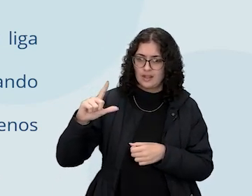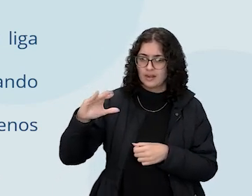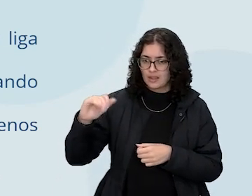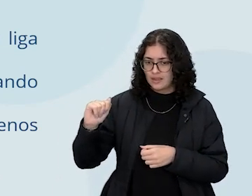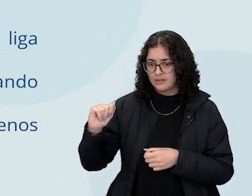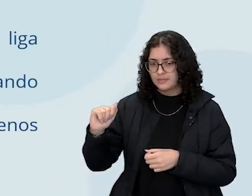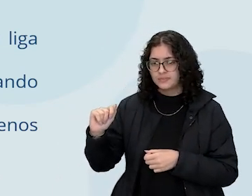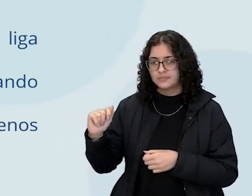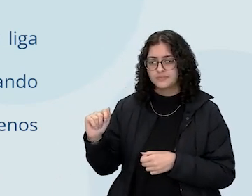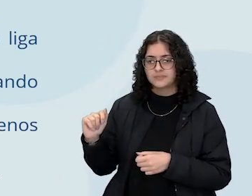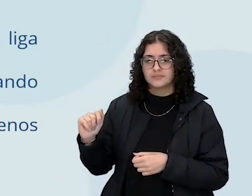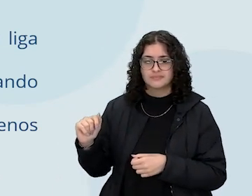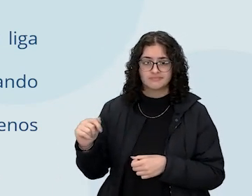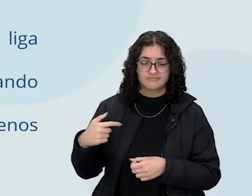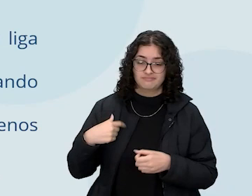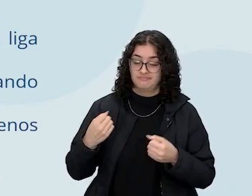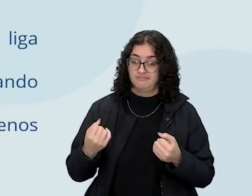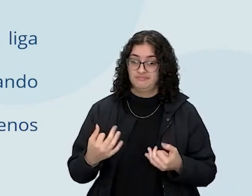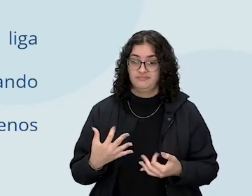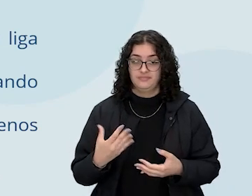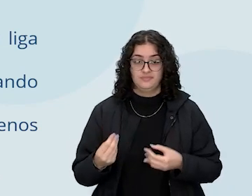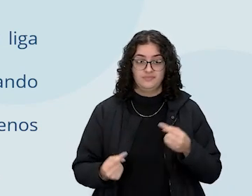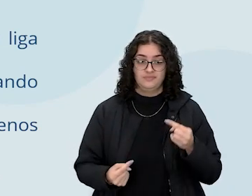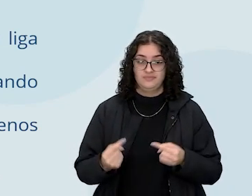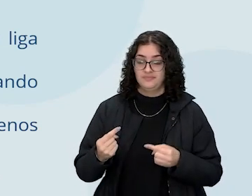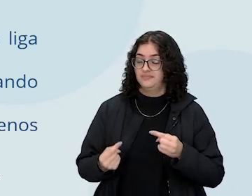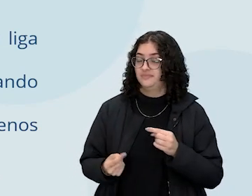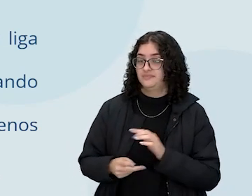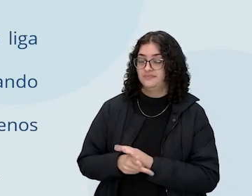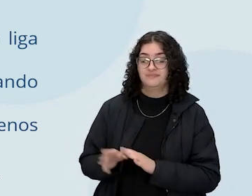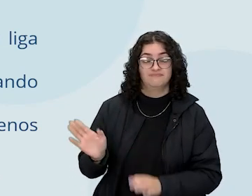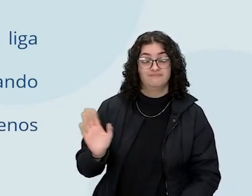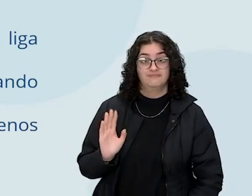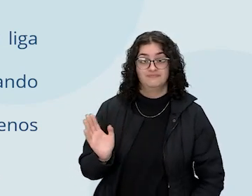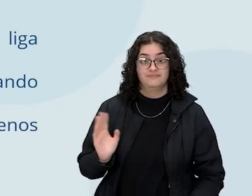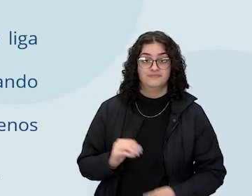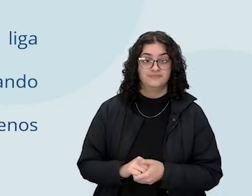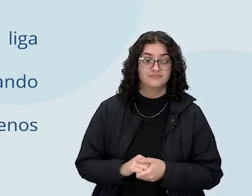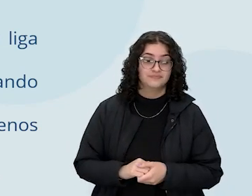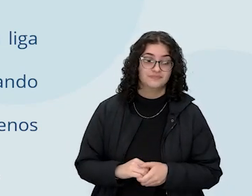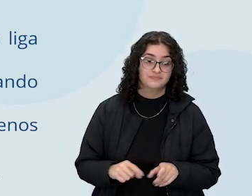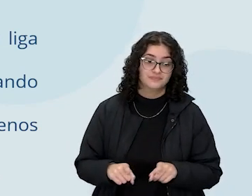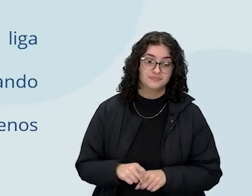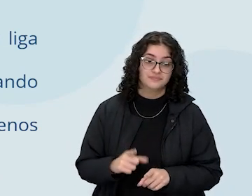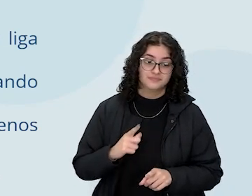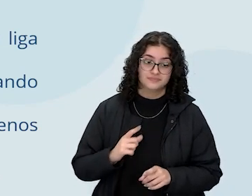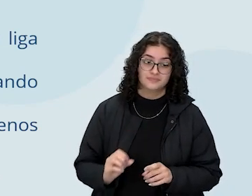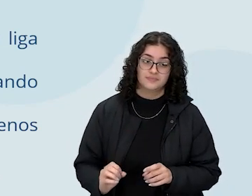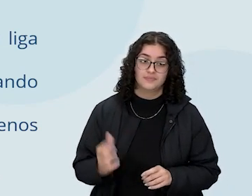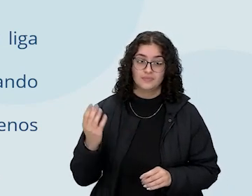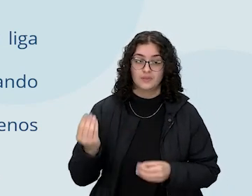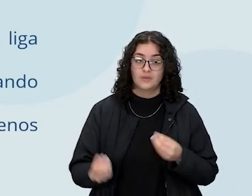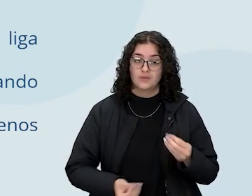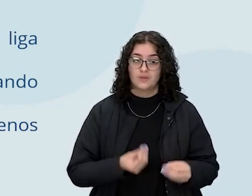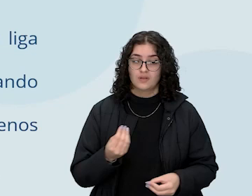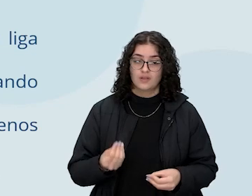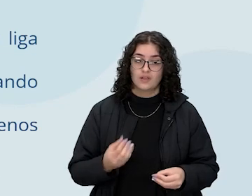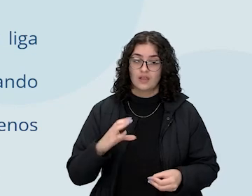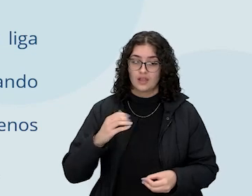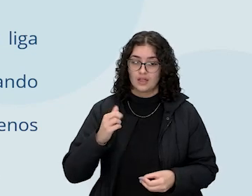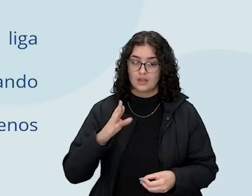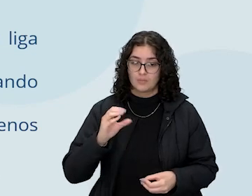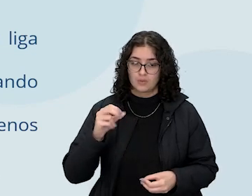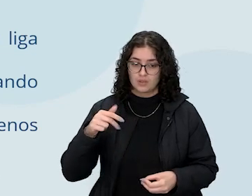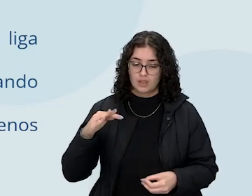solo. Nem vou entrar no mérito aí de discussão dessa questão. Reação do carbonato de